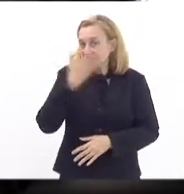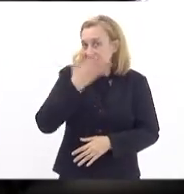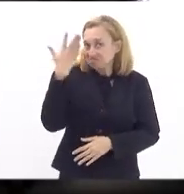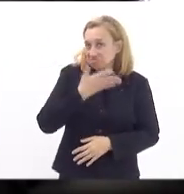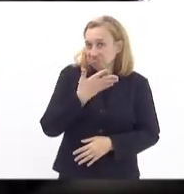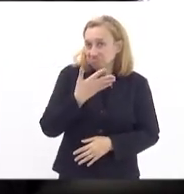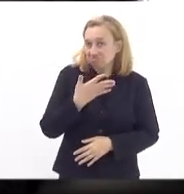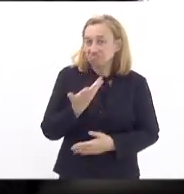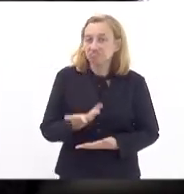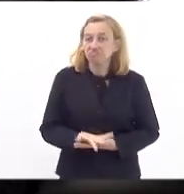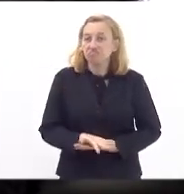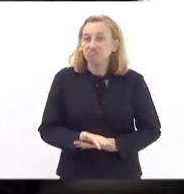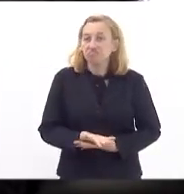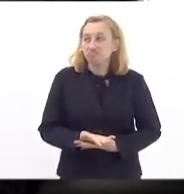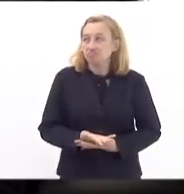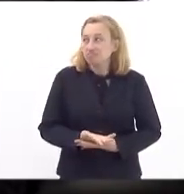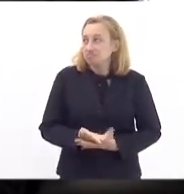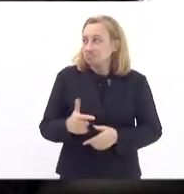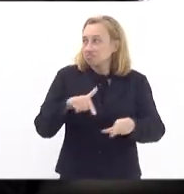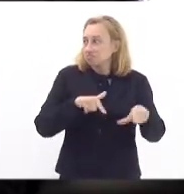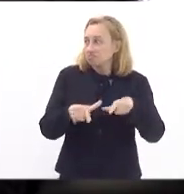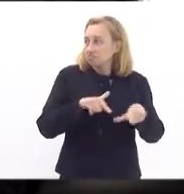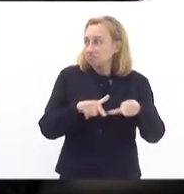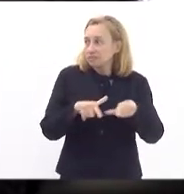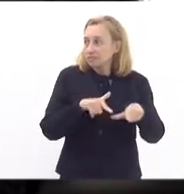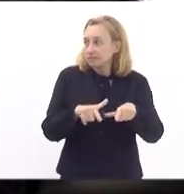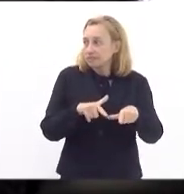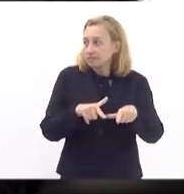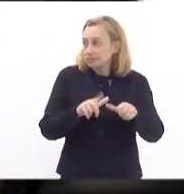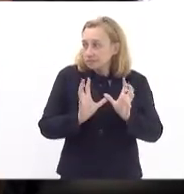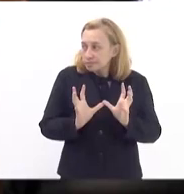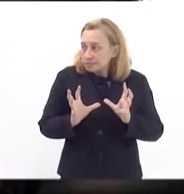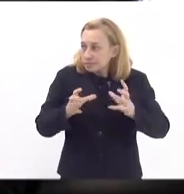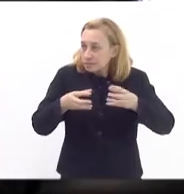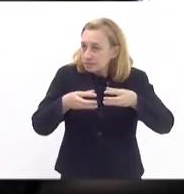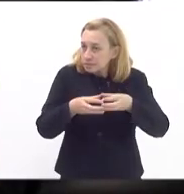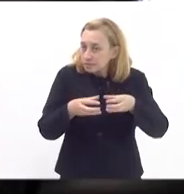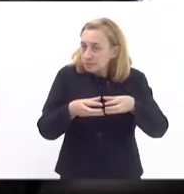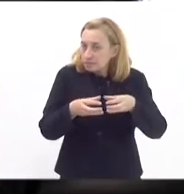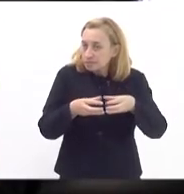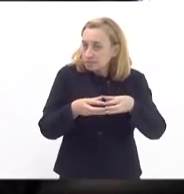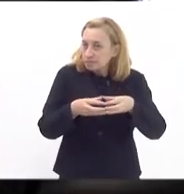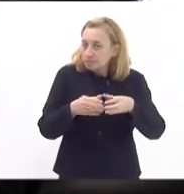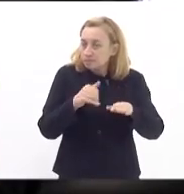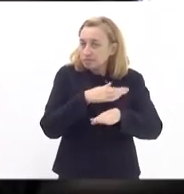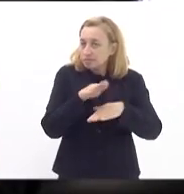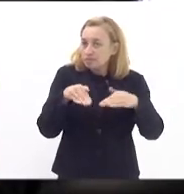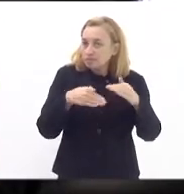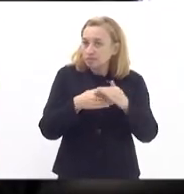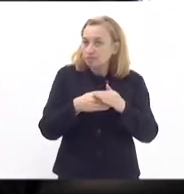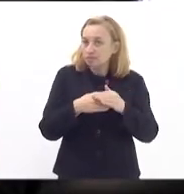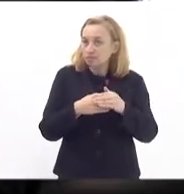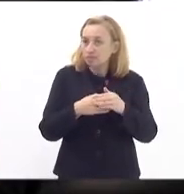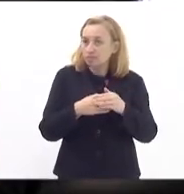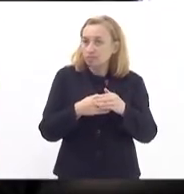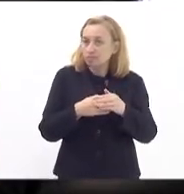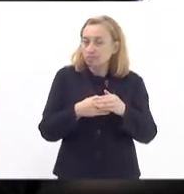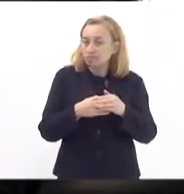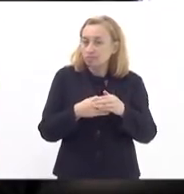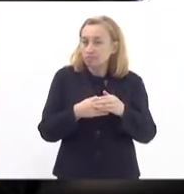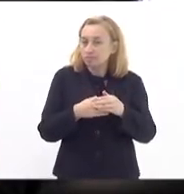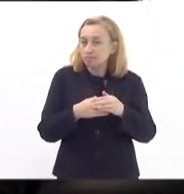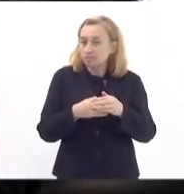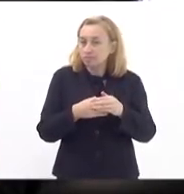viu uma uma um trabalho em conjunto de todas as os